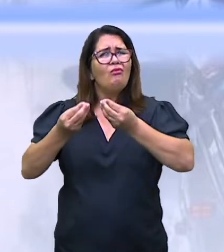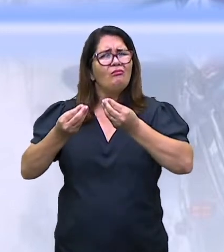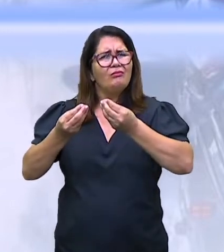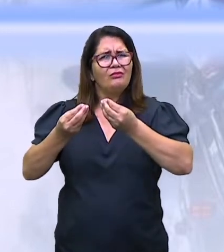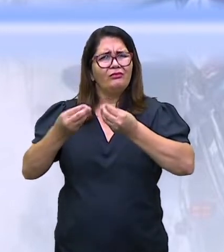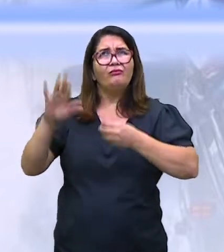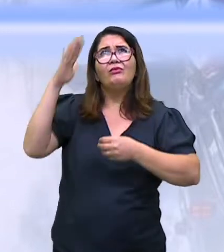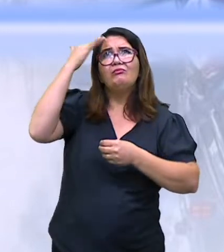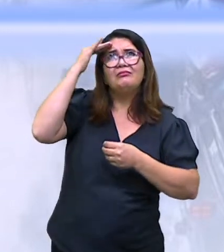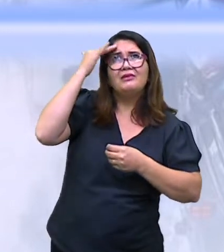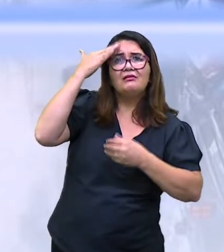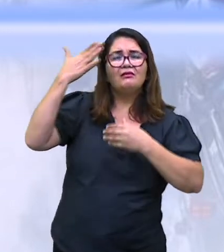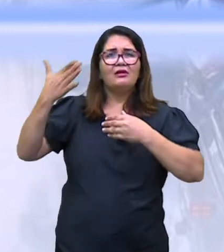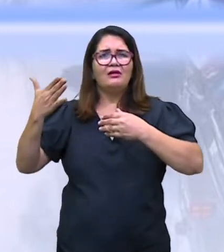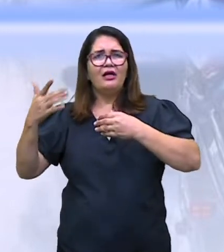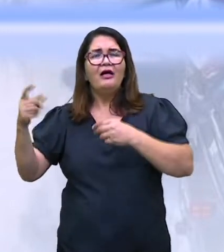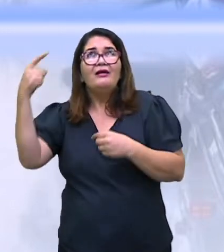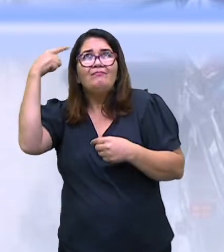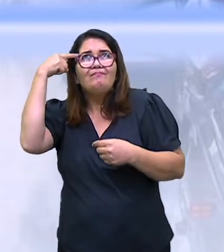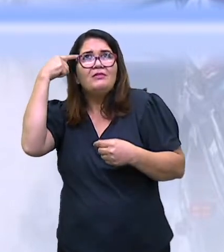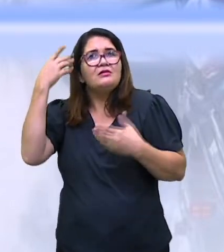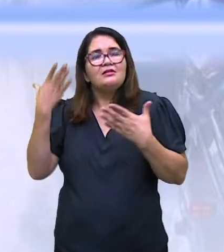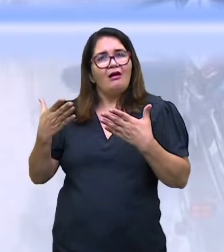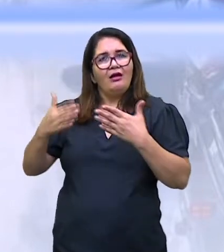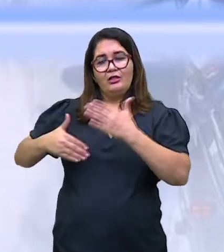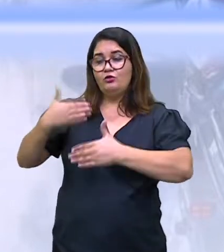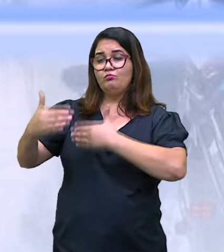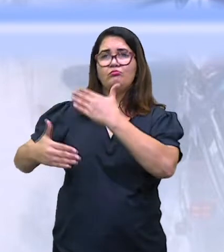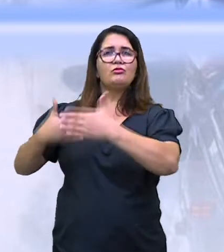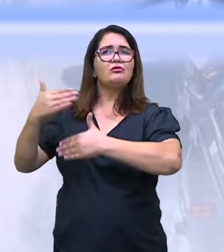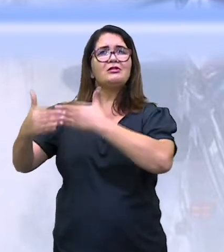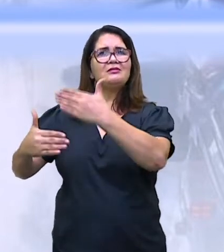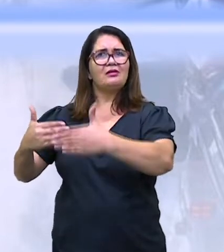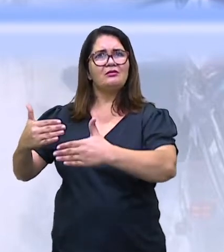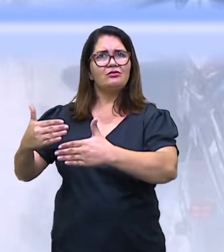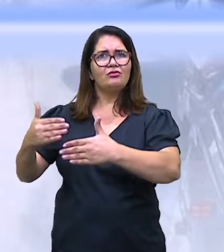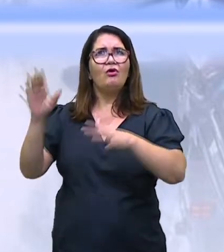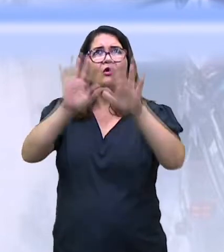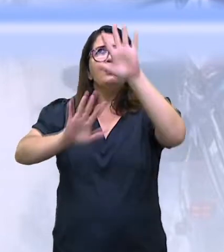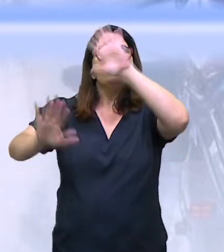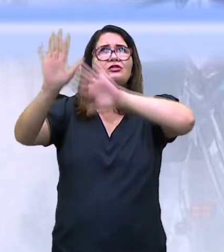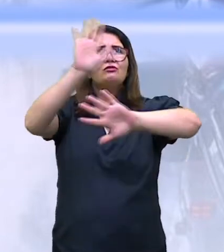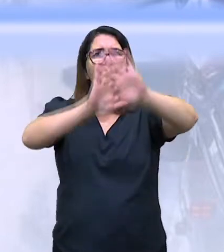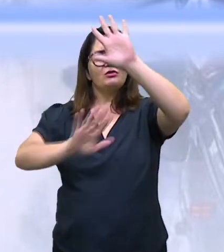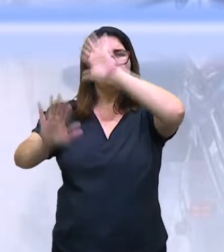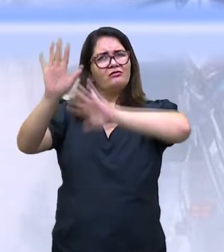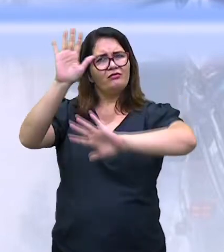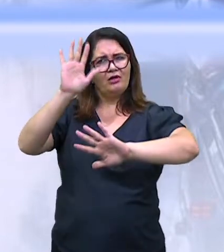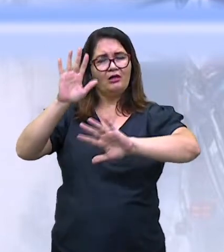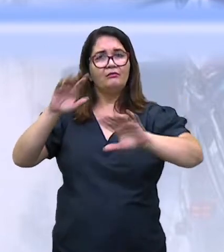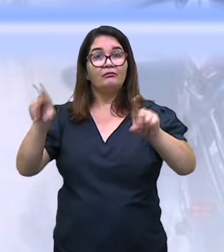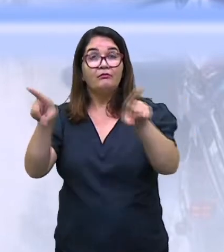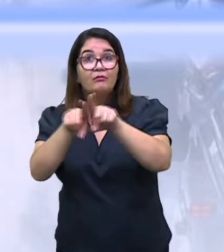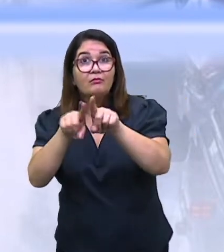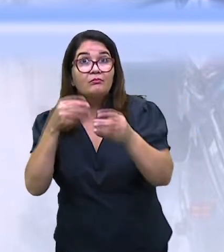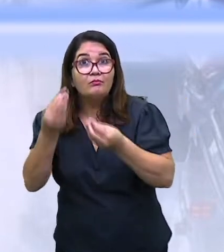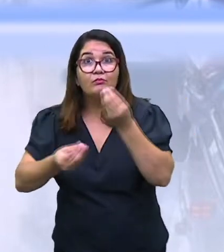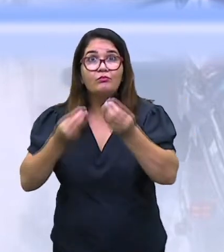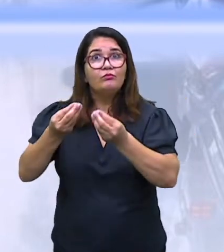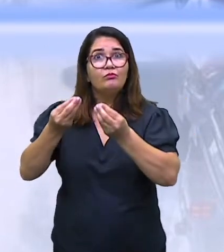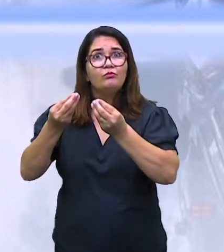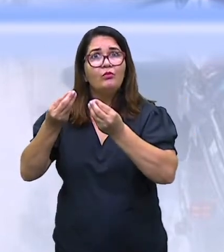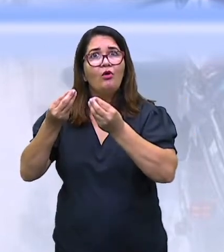fazer? Muitas vezes a gente não tem uma ciência, né, de como isso vai influenciar no nosso dia a